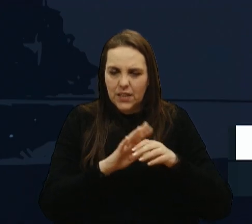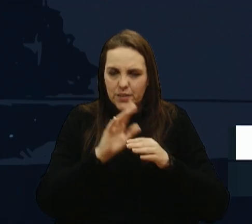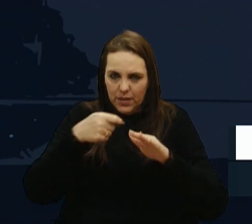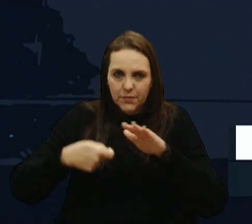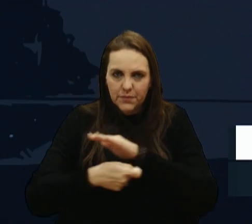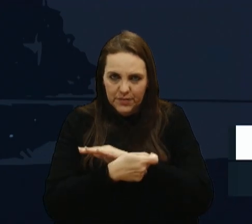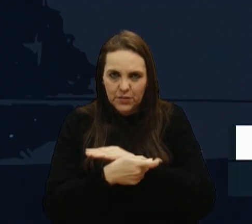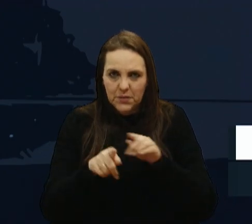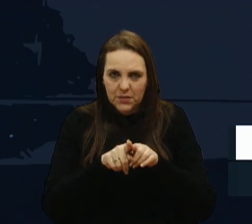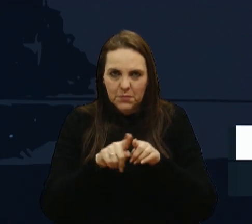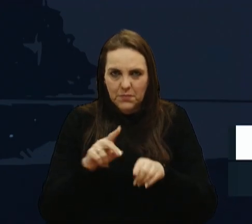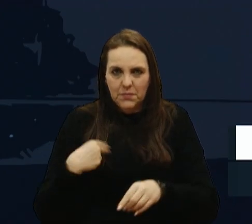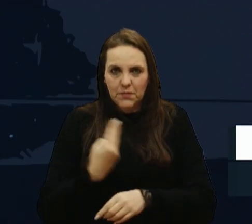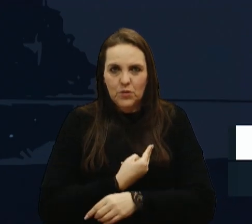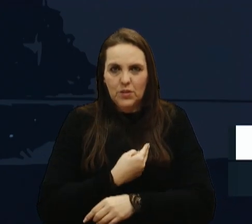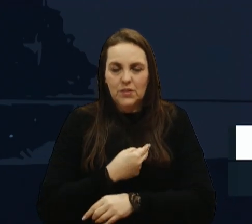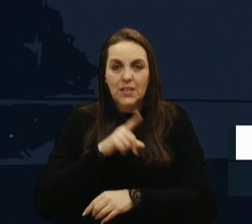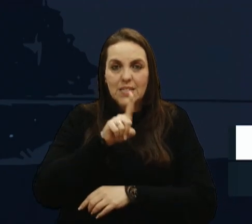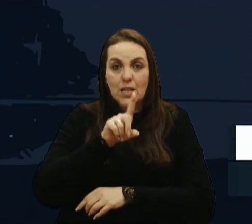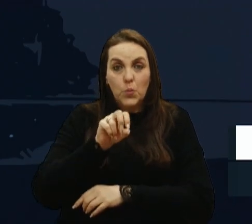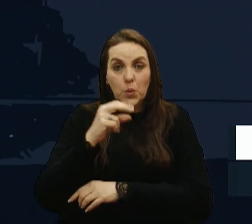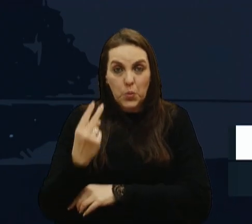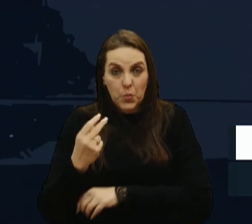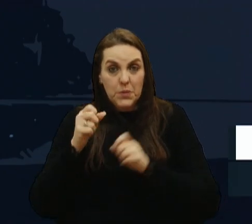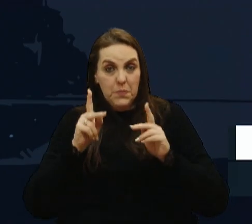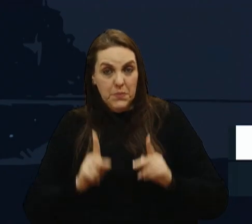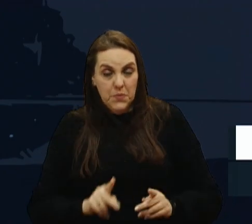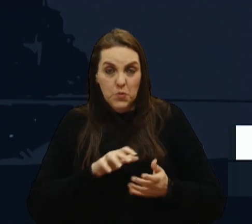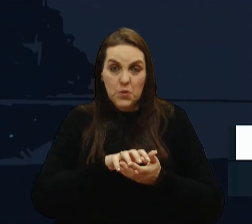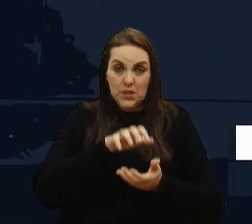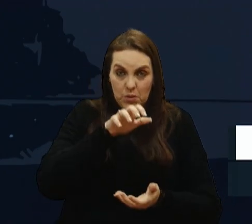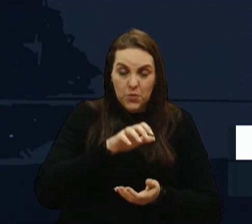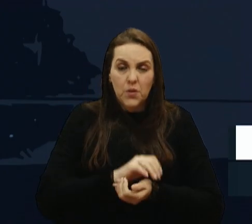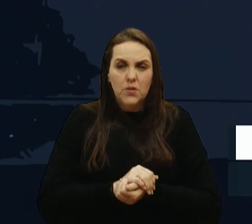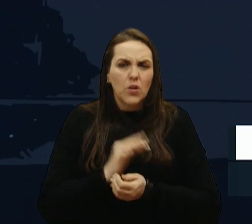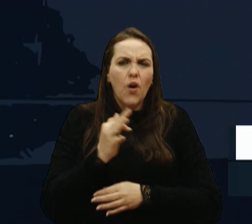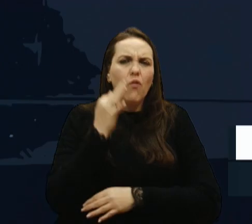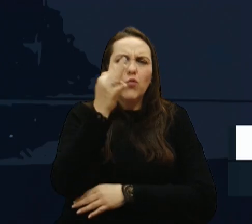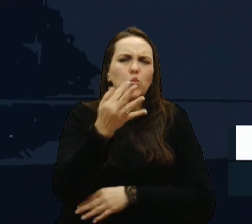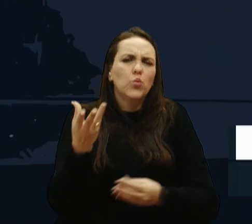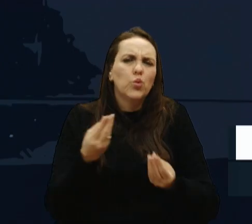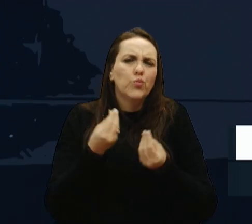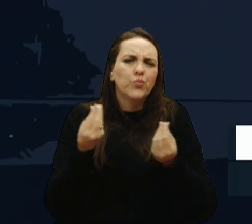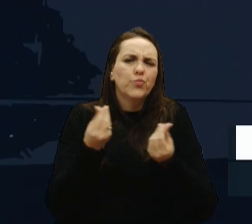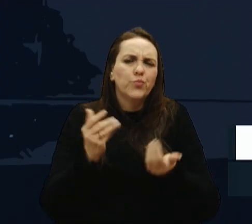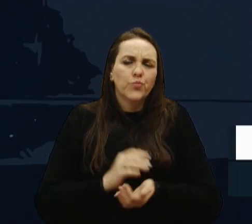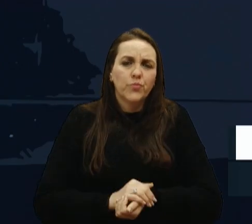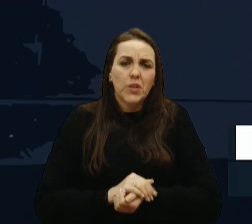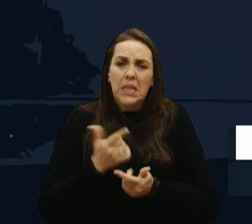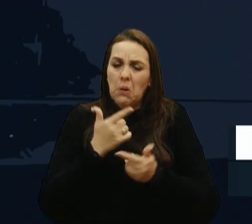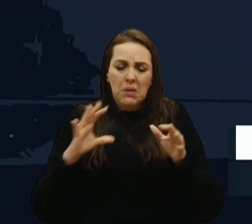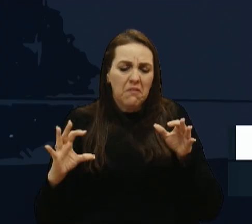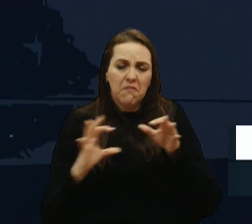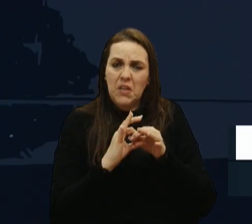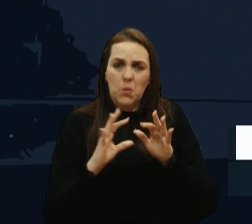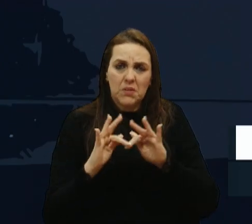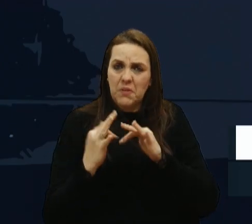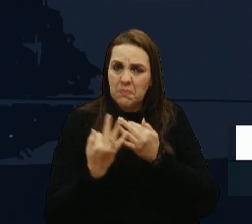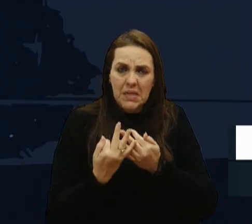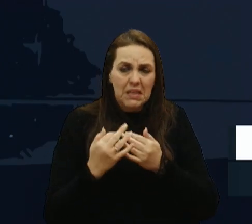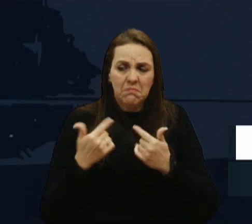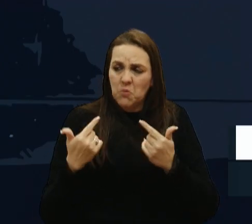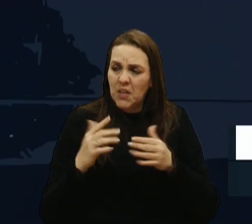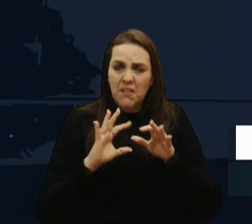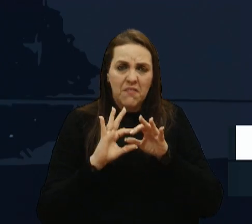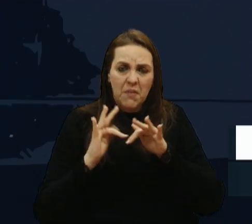subsidiadas por nós, essas 102 pessoas idosas, qual é o futuro deles? Eles não têm vínculo familiar nenhum, eles não têm